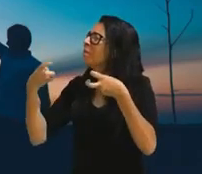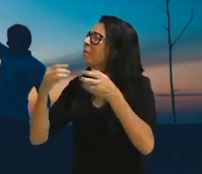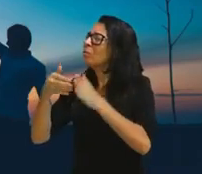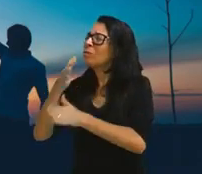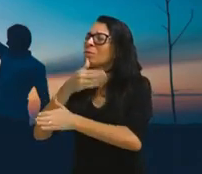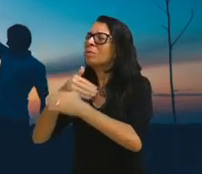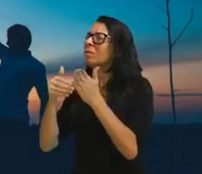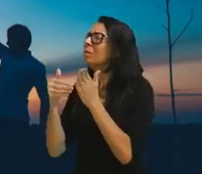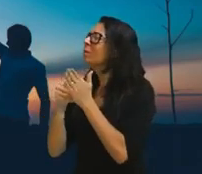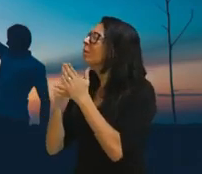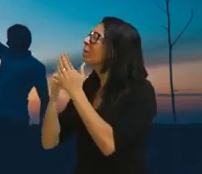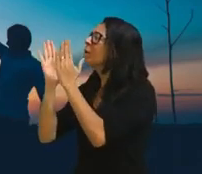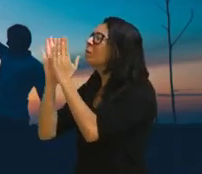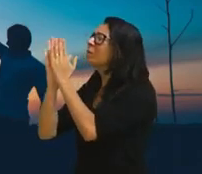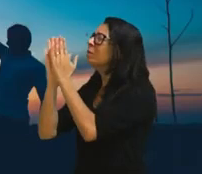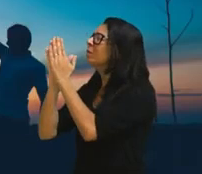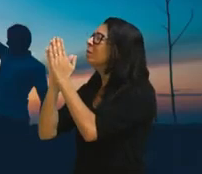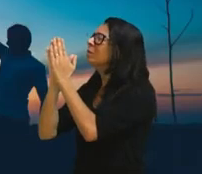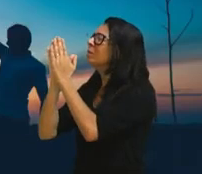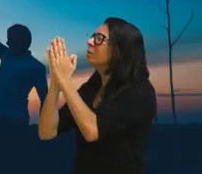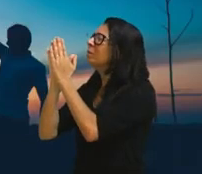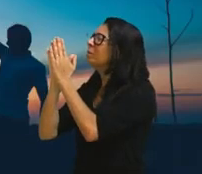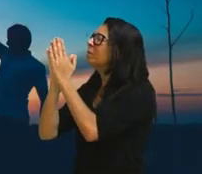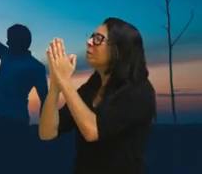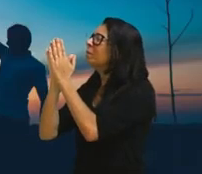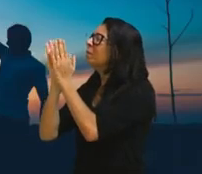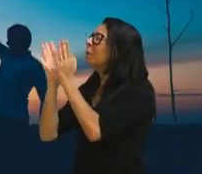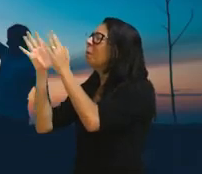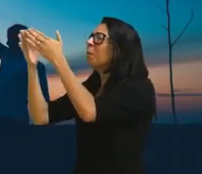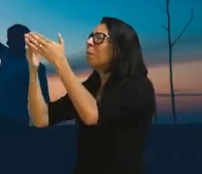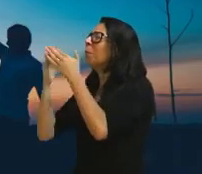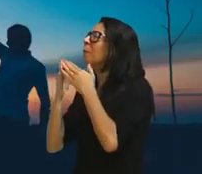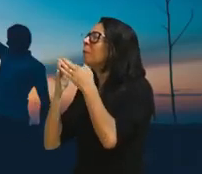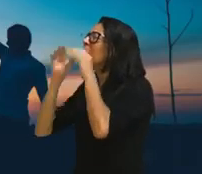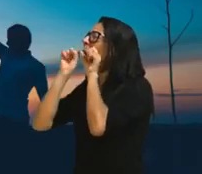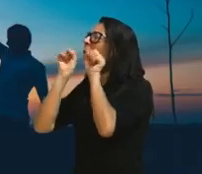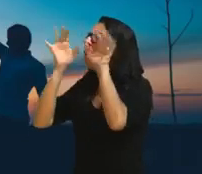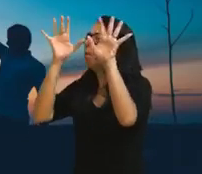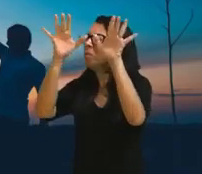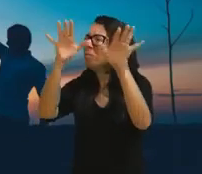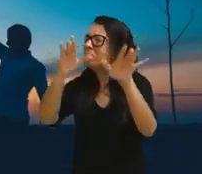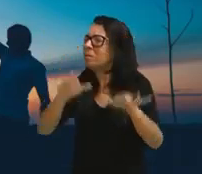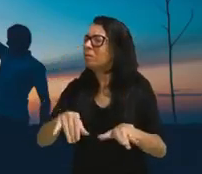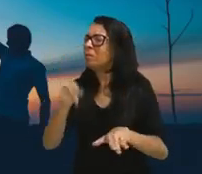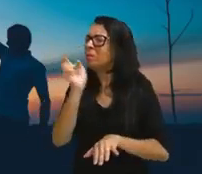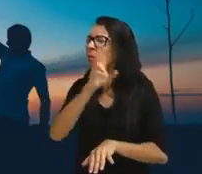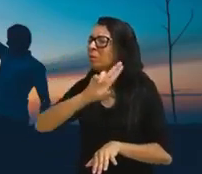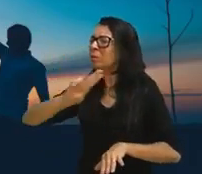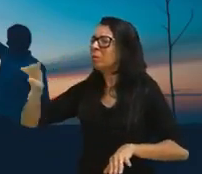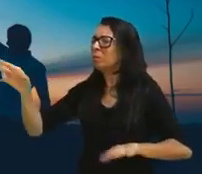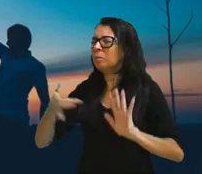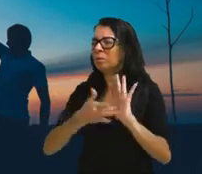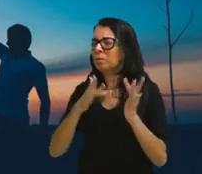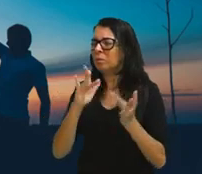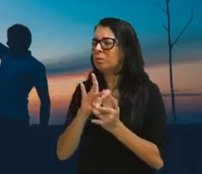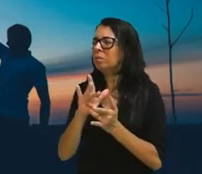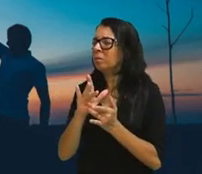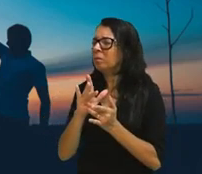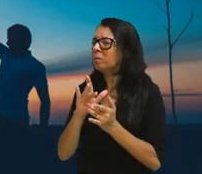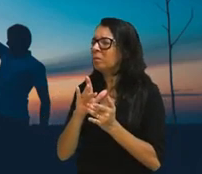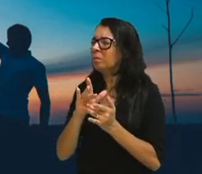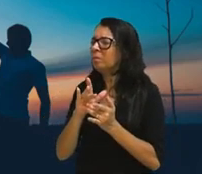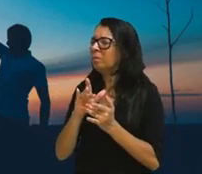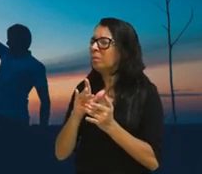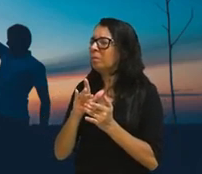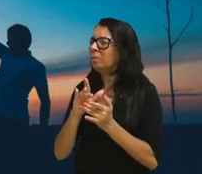ajude, os abençoe, em nome de Jesus. Pai, eu oro por aqueles que estão,